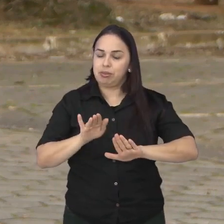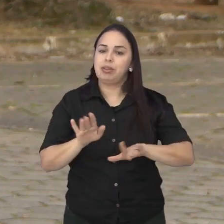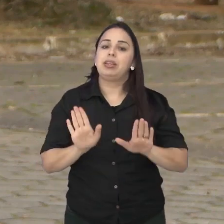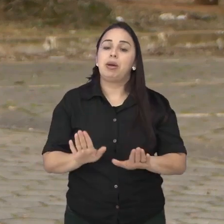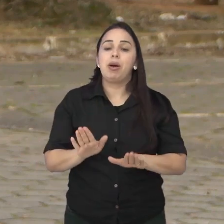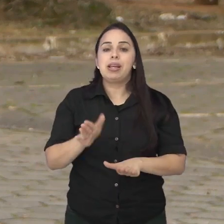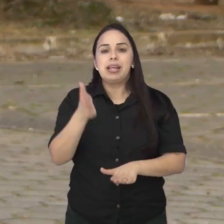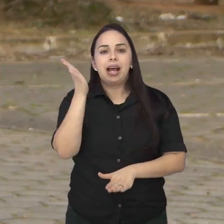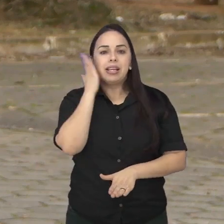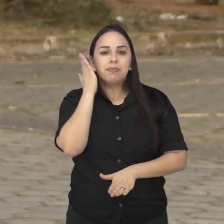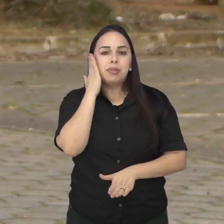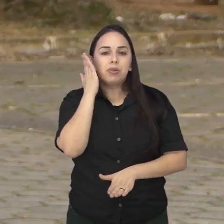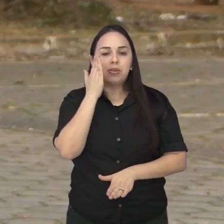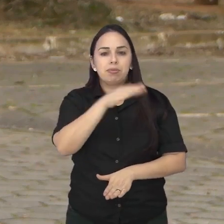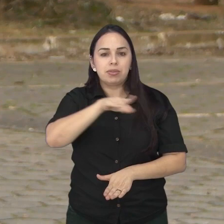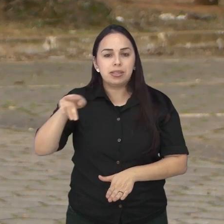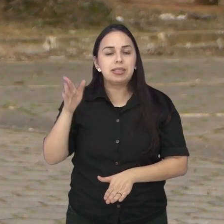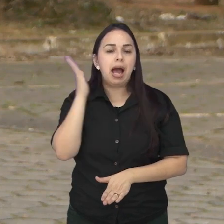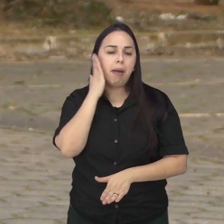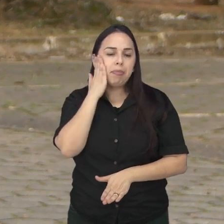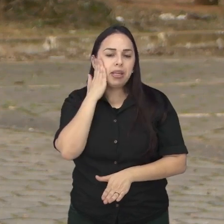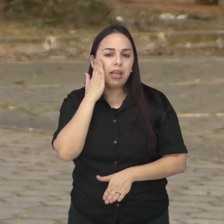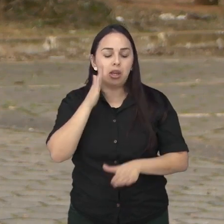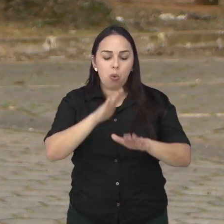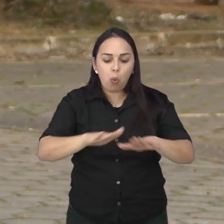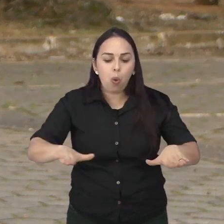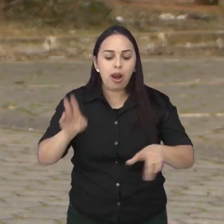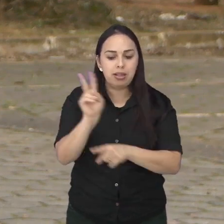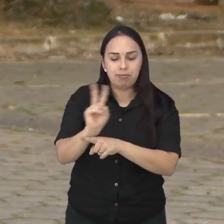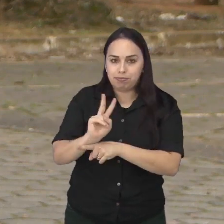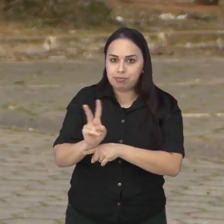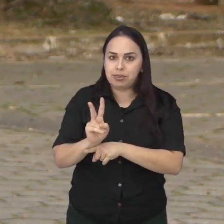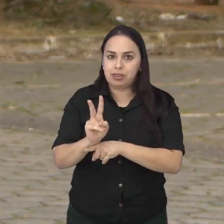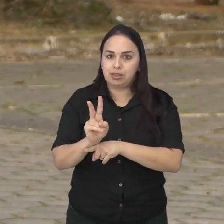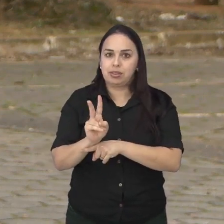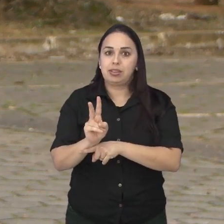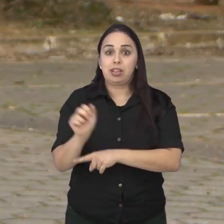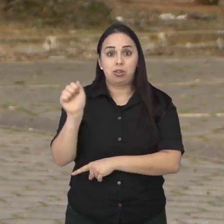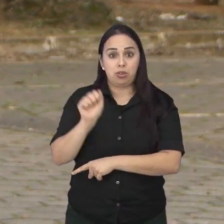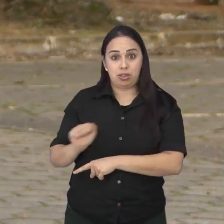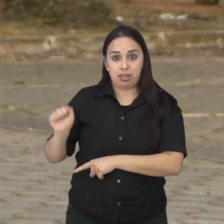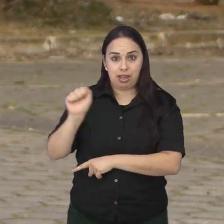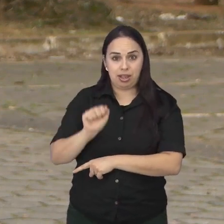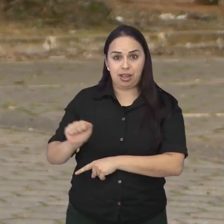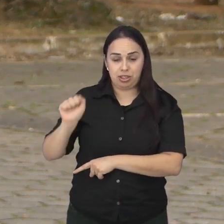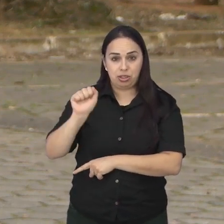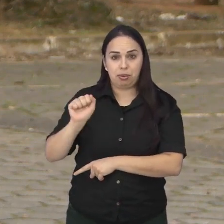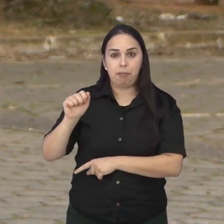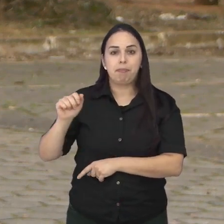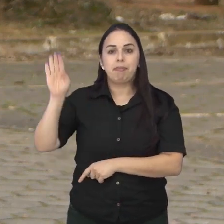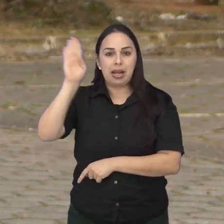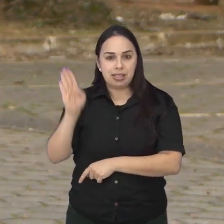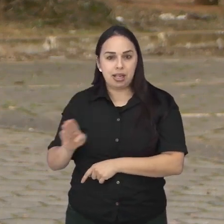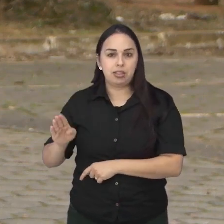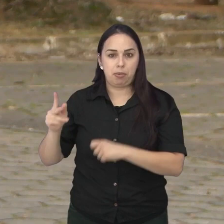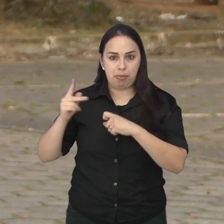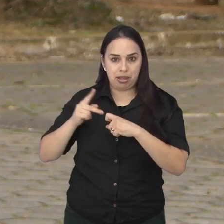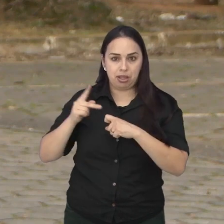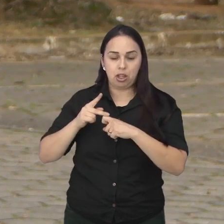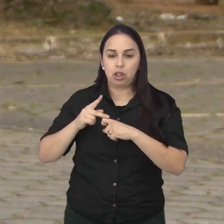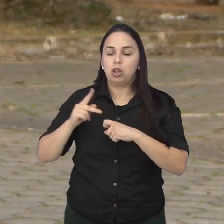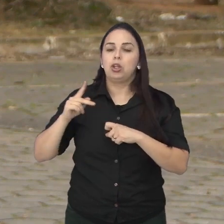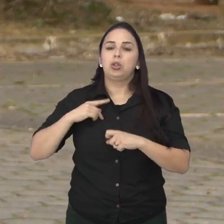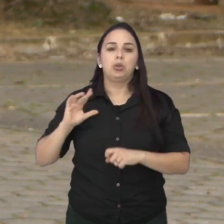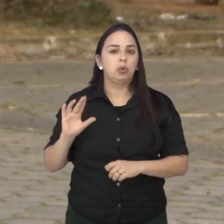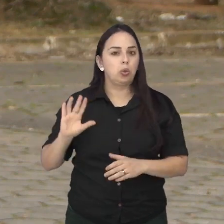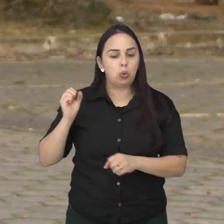Quem tem criança em casa sabe muito bem disso. Até porque, de acordo com a Sociedade Brasileira de Pediatria, todos os